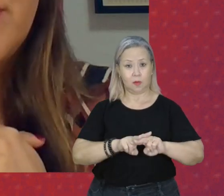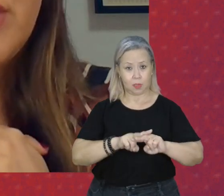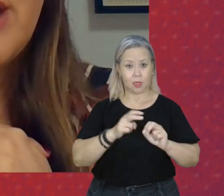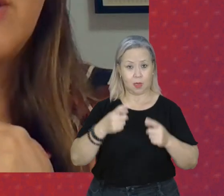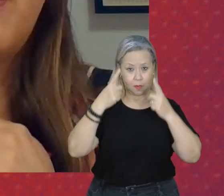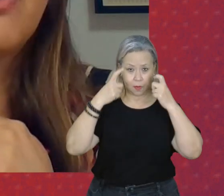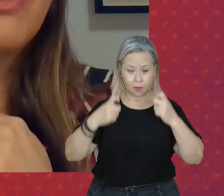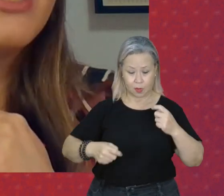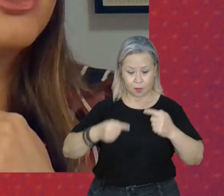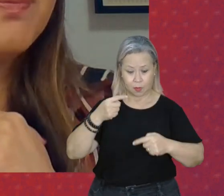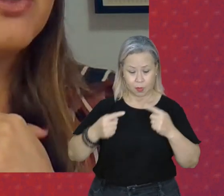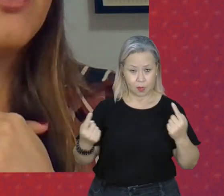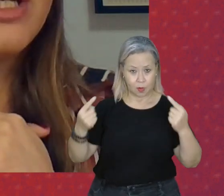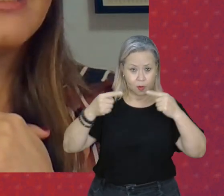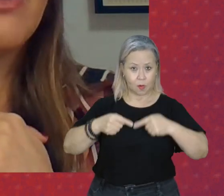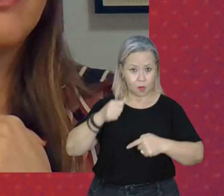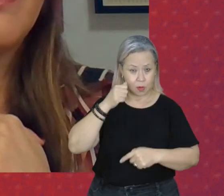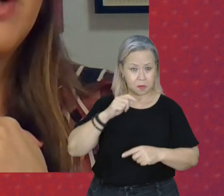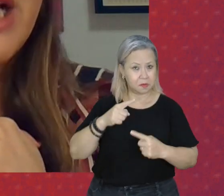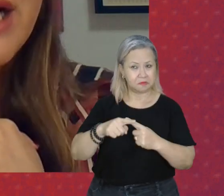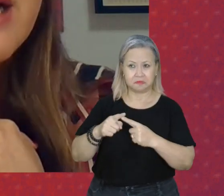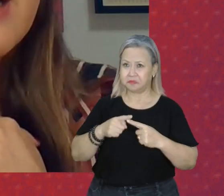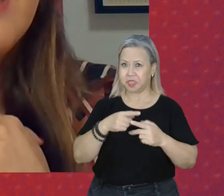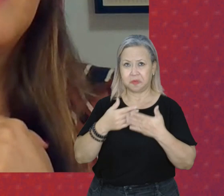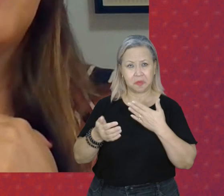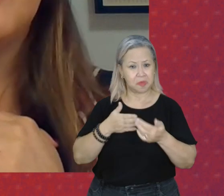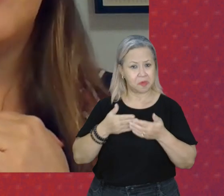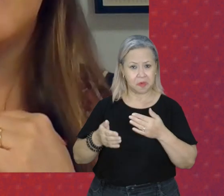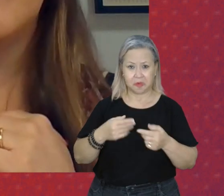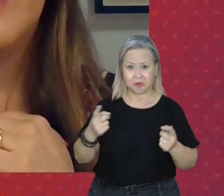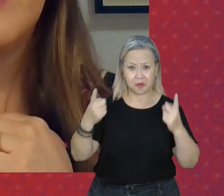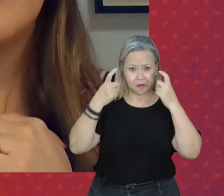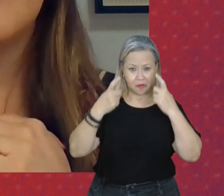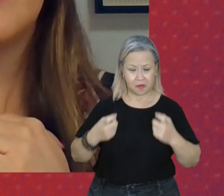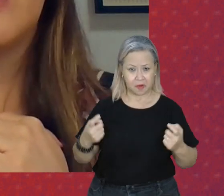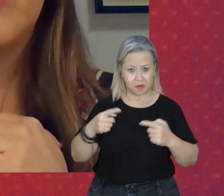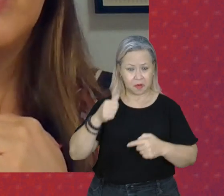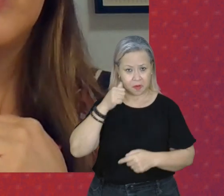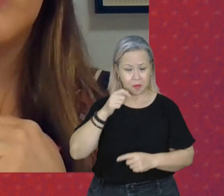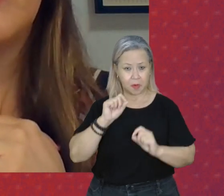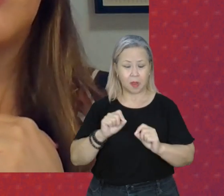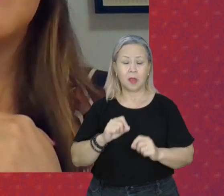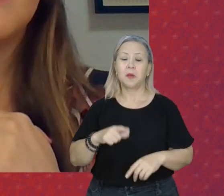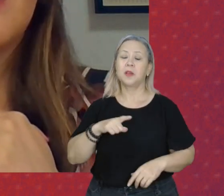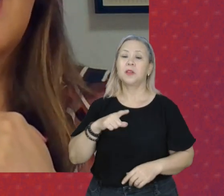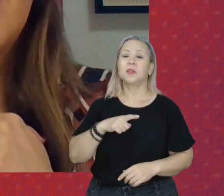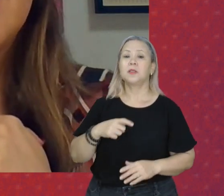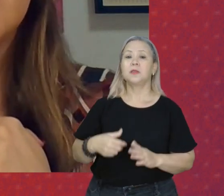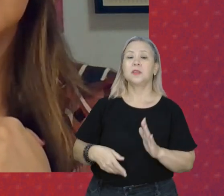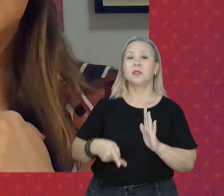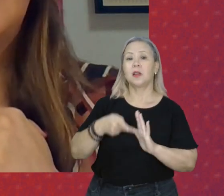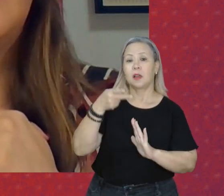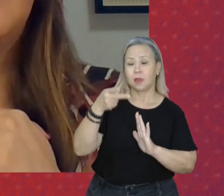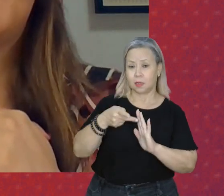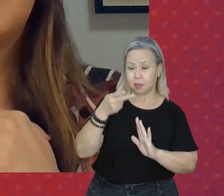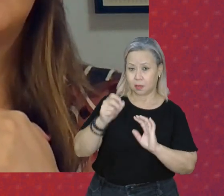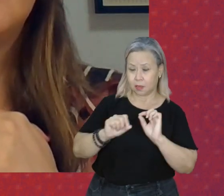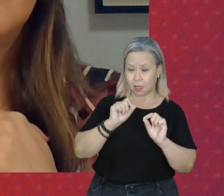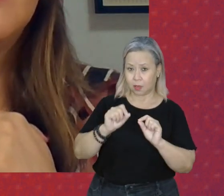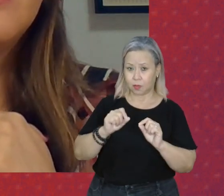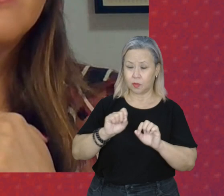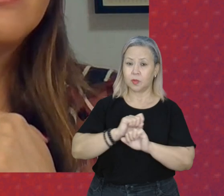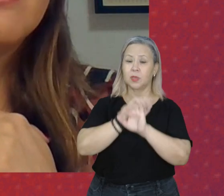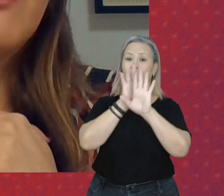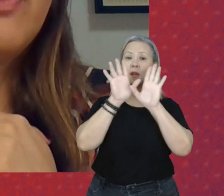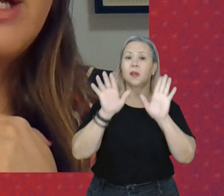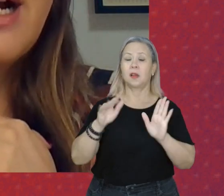política contra a mulher ou por qualquer tipo de violência contra a mulher, ele poderia conter em seu estatuto normas claras para